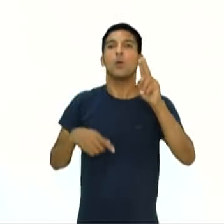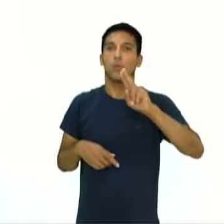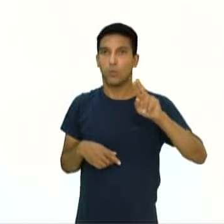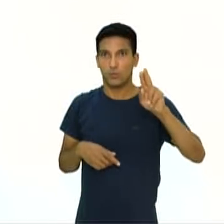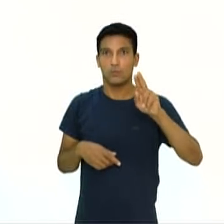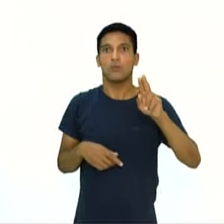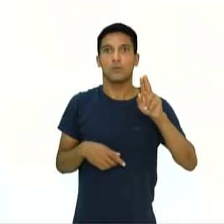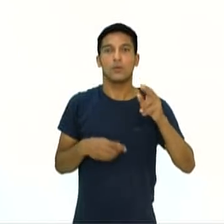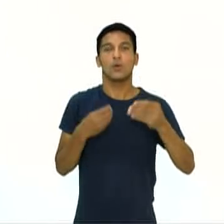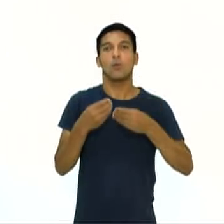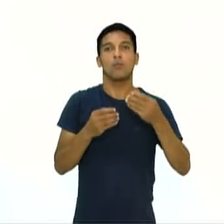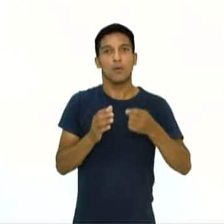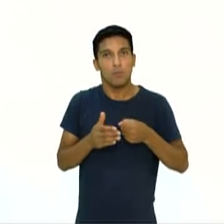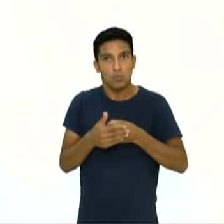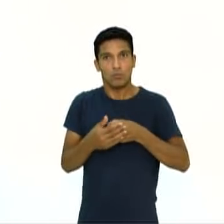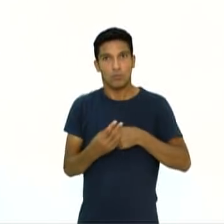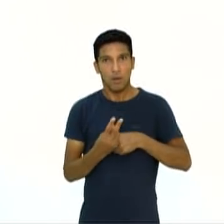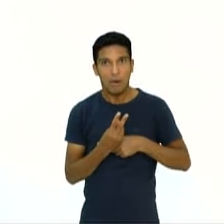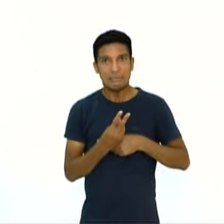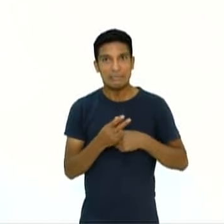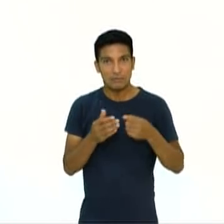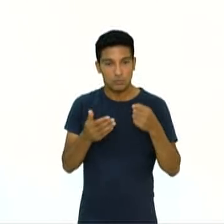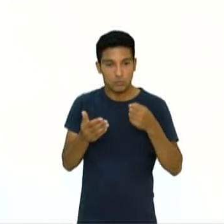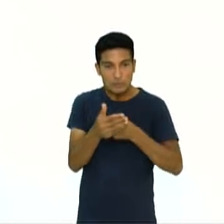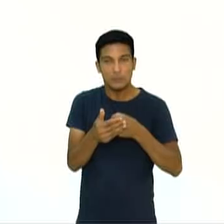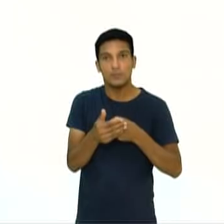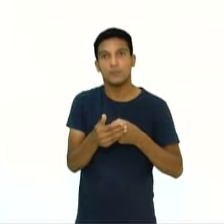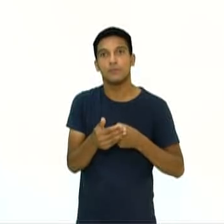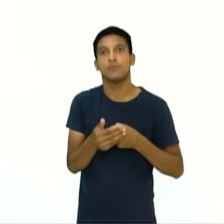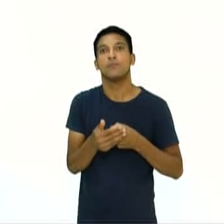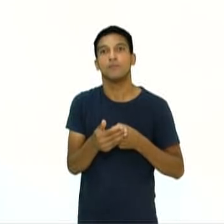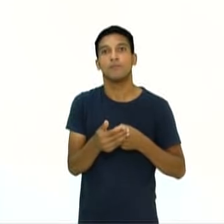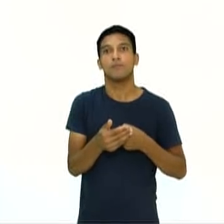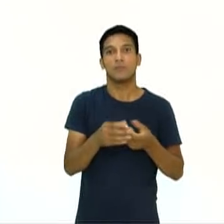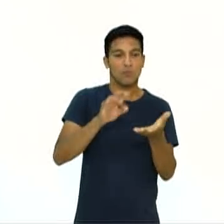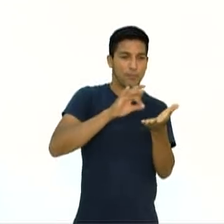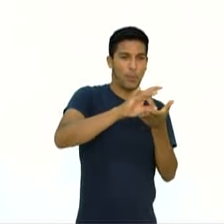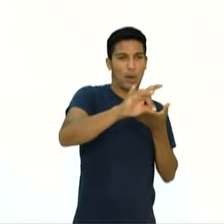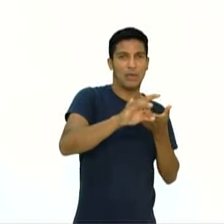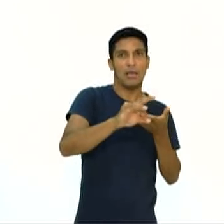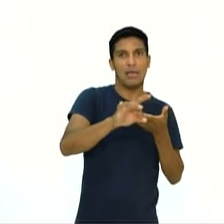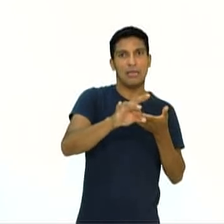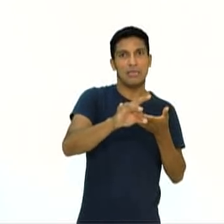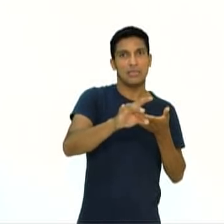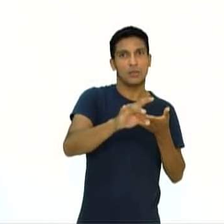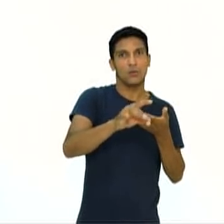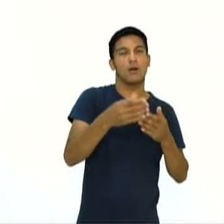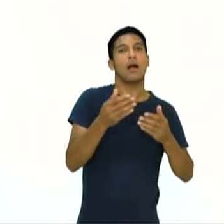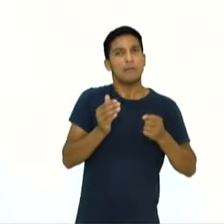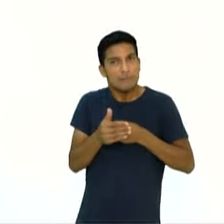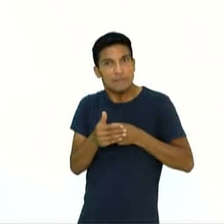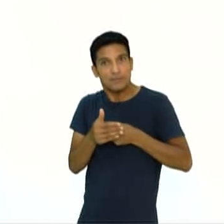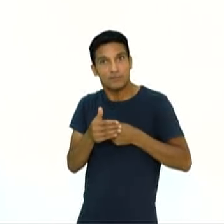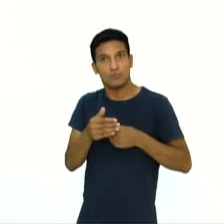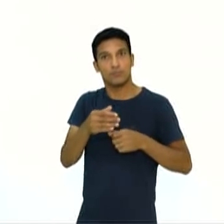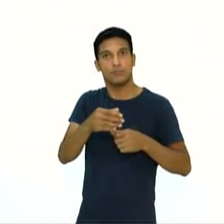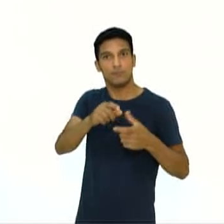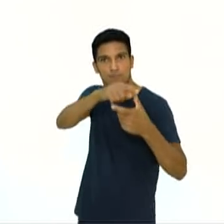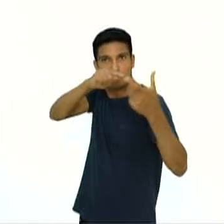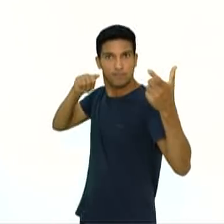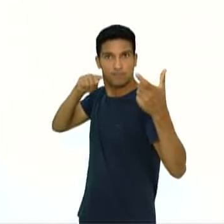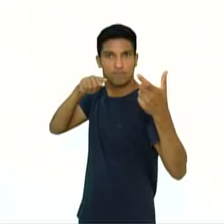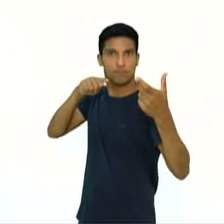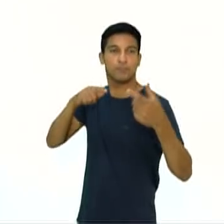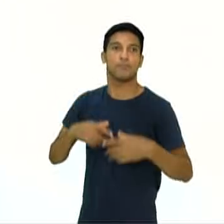pólvora tornou-se um esporte. O objetivo do tiro com arco é acertar o centro